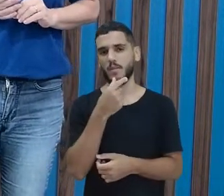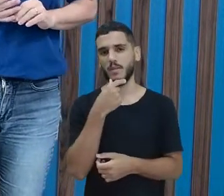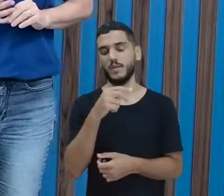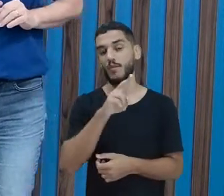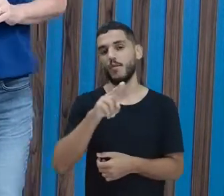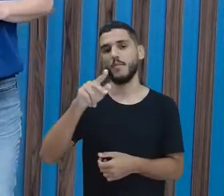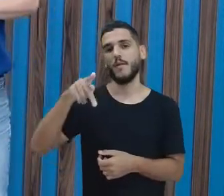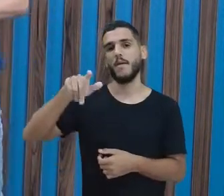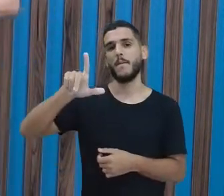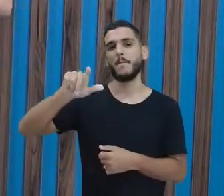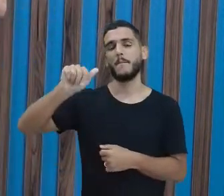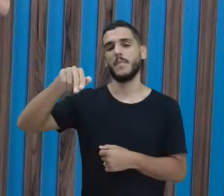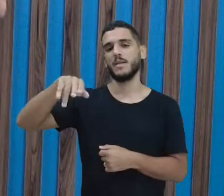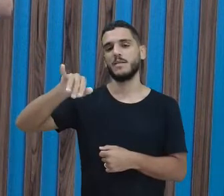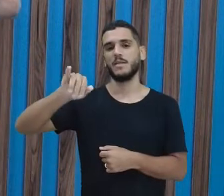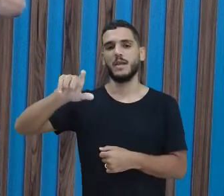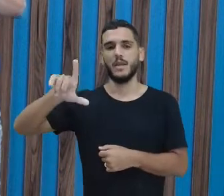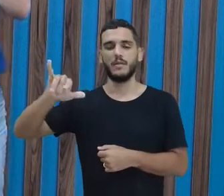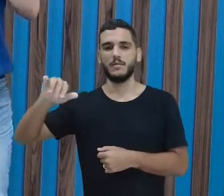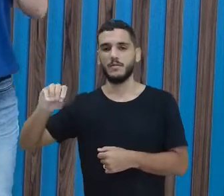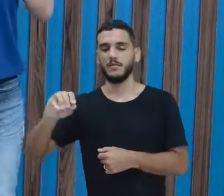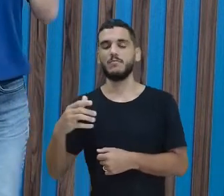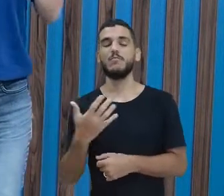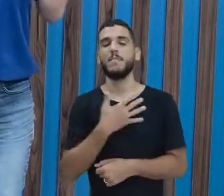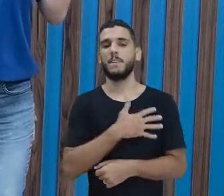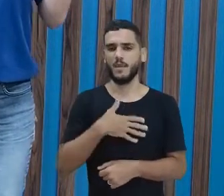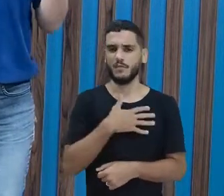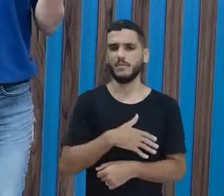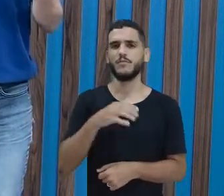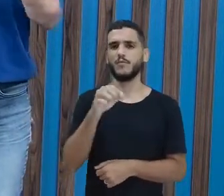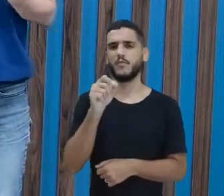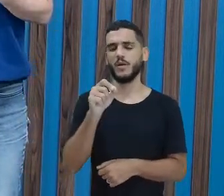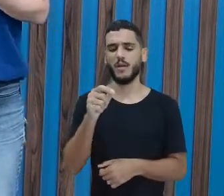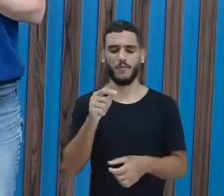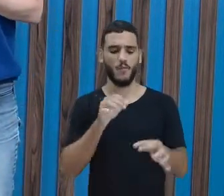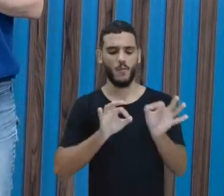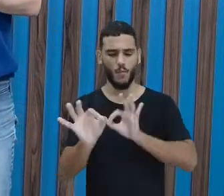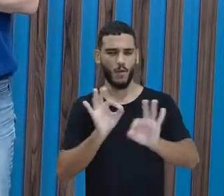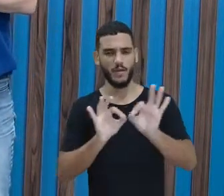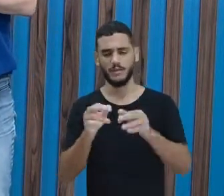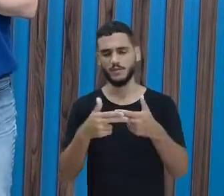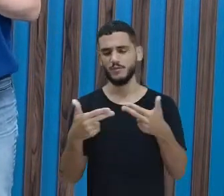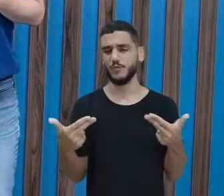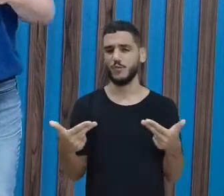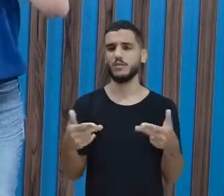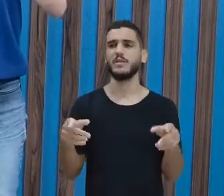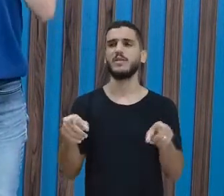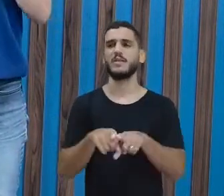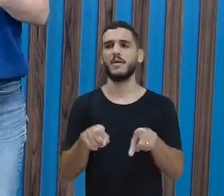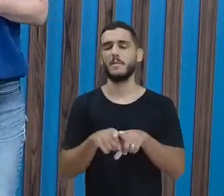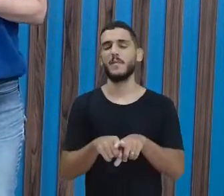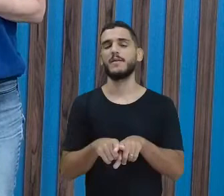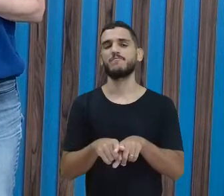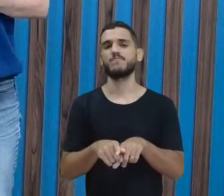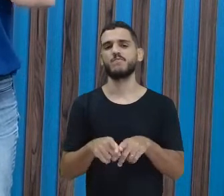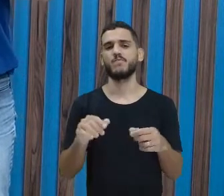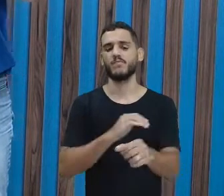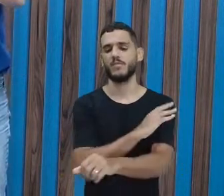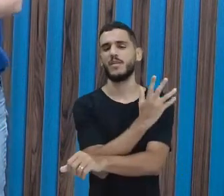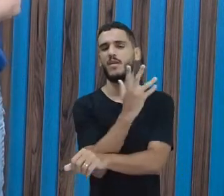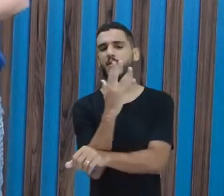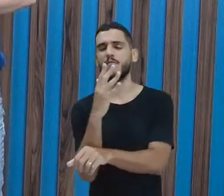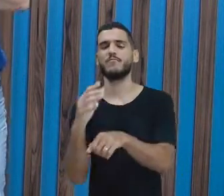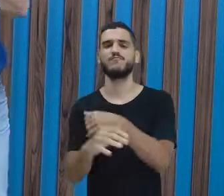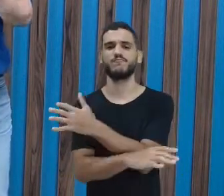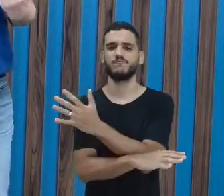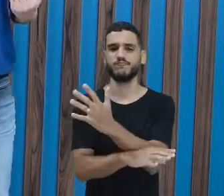Pois é. Um menino chamado Planílio, ele gostava muito de planejar as coisas, principalmente em relação à natureza. A gente